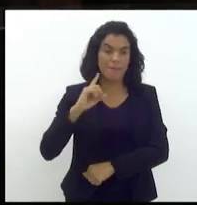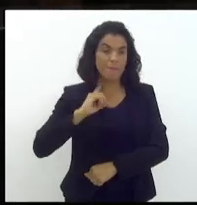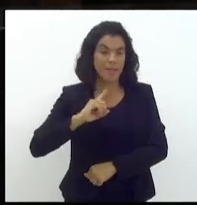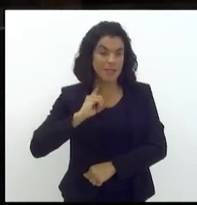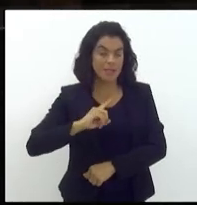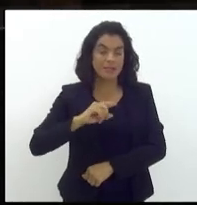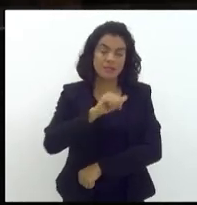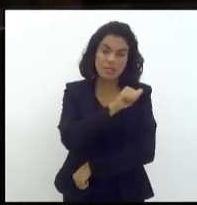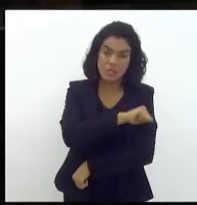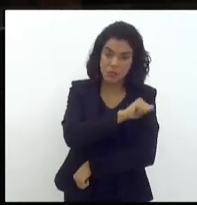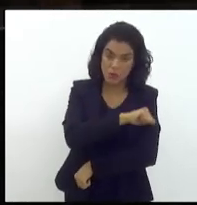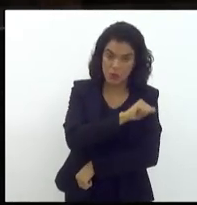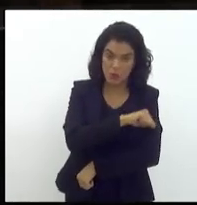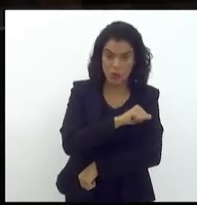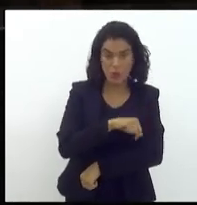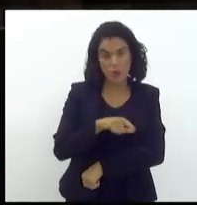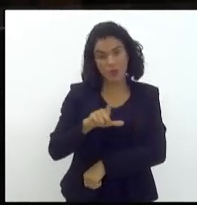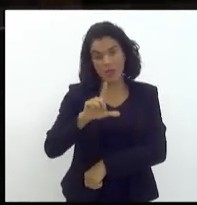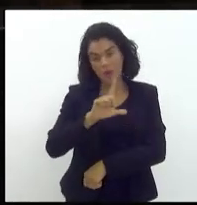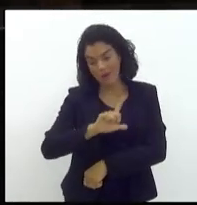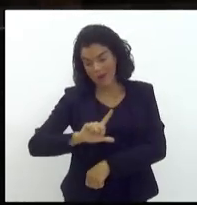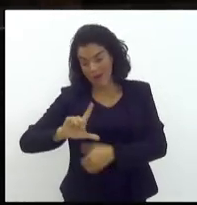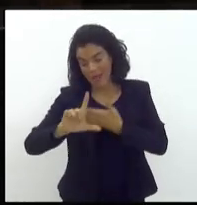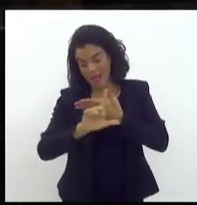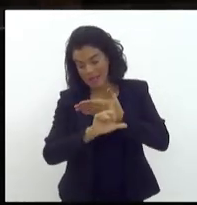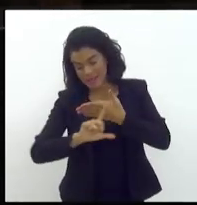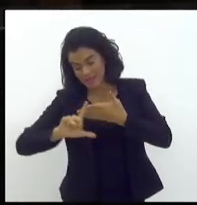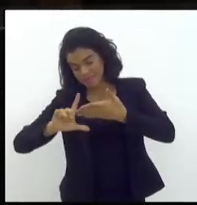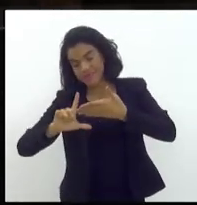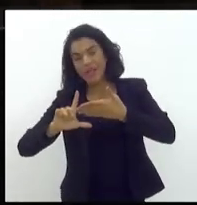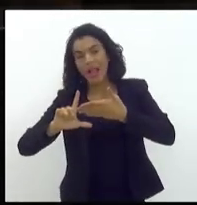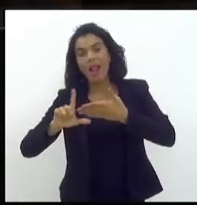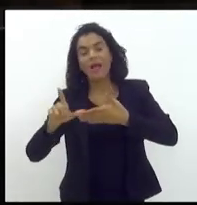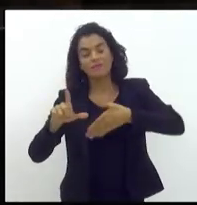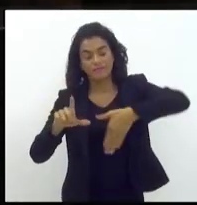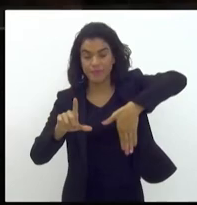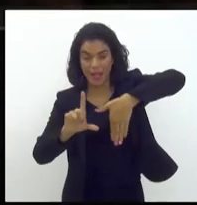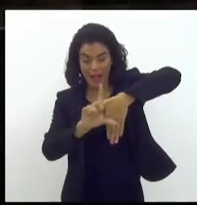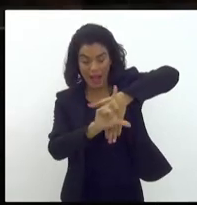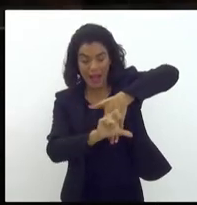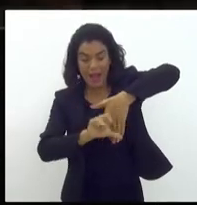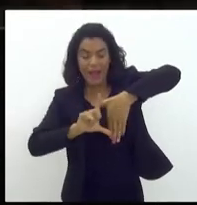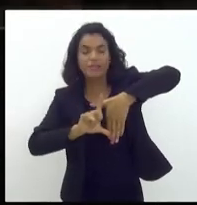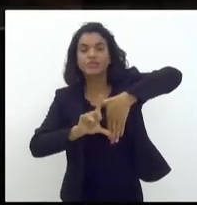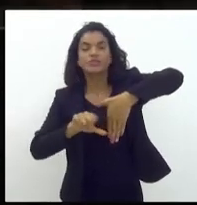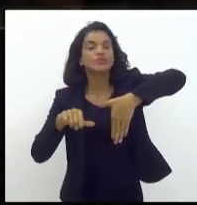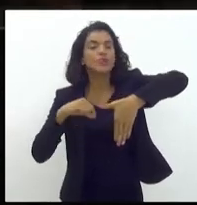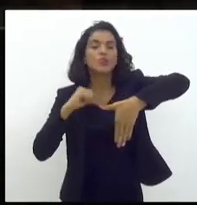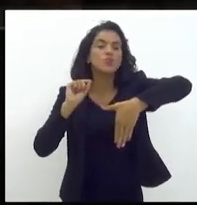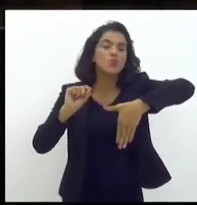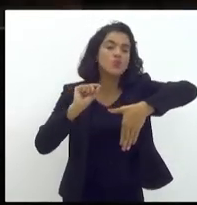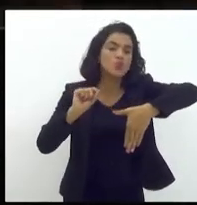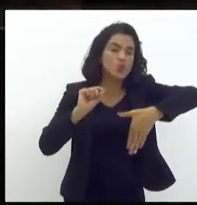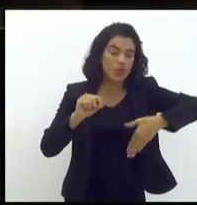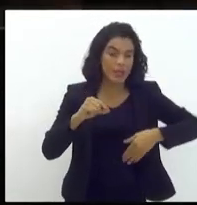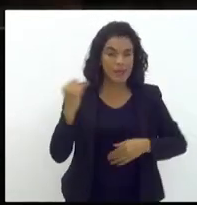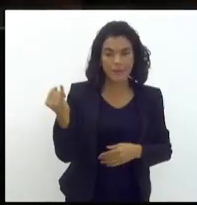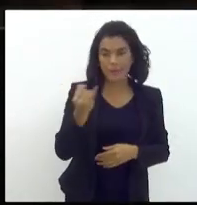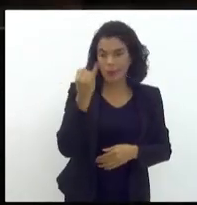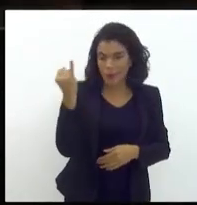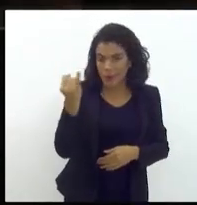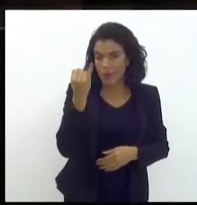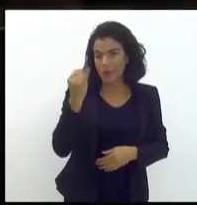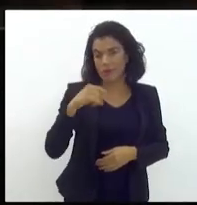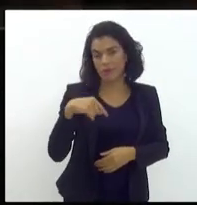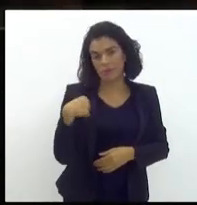essa malha centro Leste FCA é uma Malha absolutamente importante